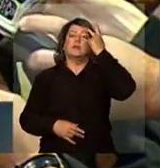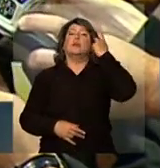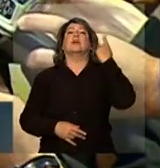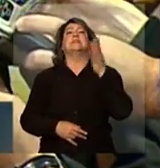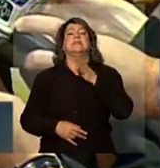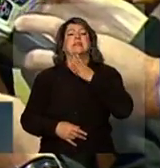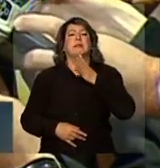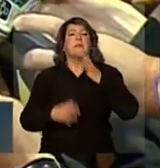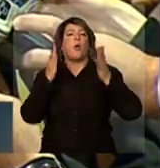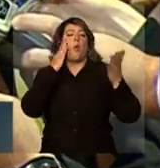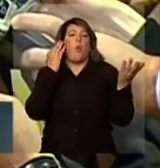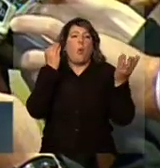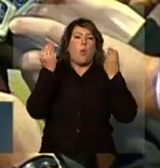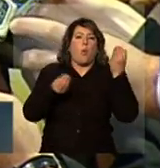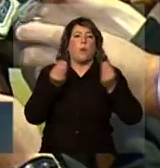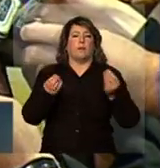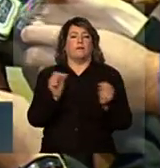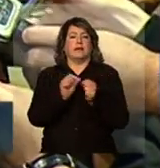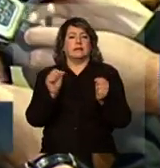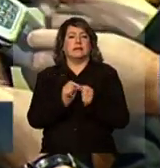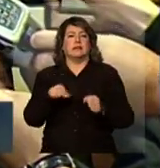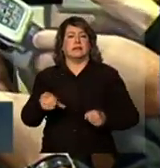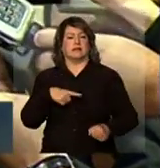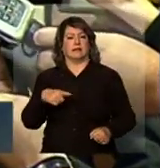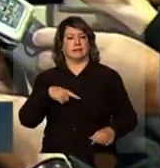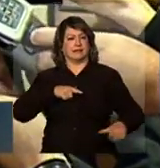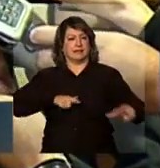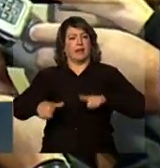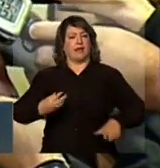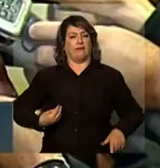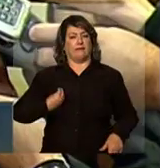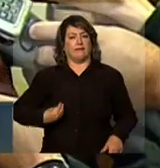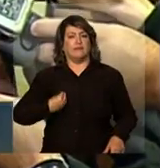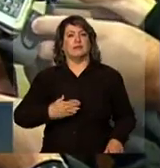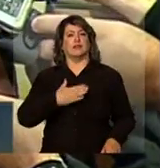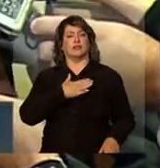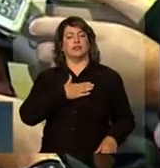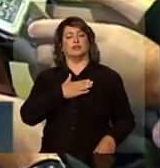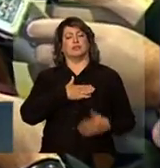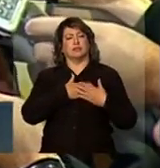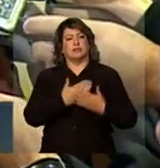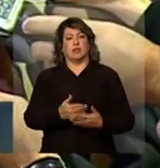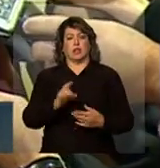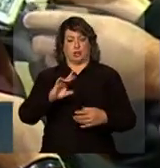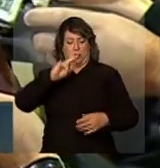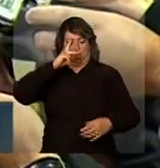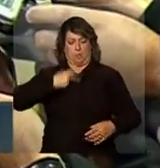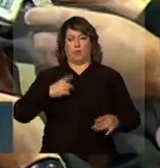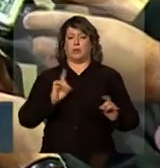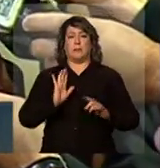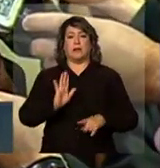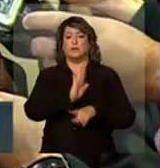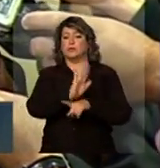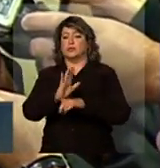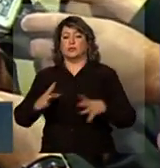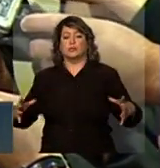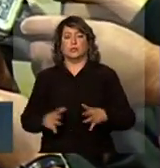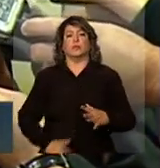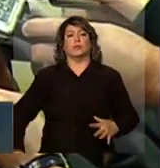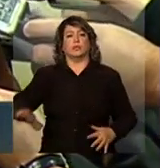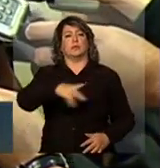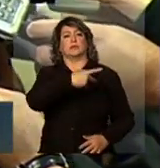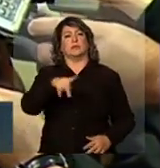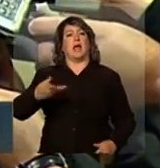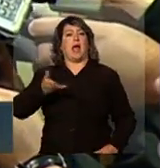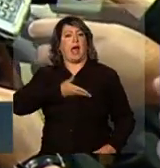trabalhar com a necessidade da prevenção com uma atitude de vida solidária não só da sua proteção mas também da proteção da sua comunidade e seus